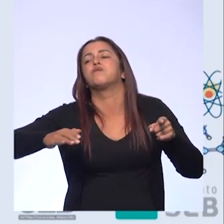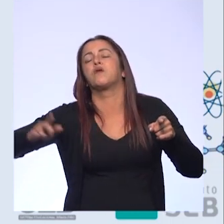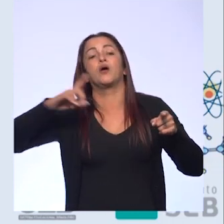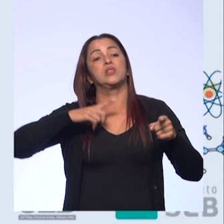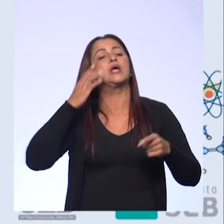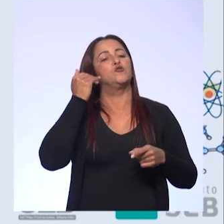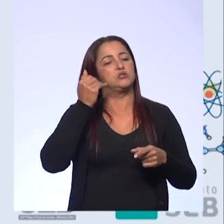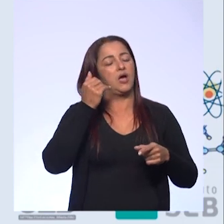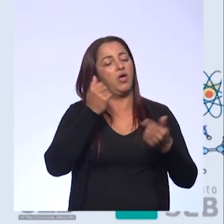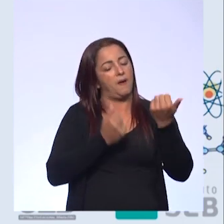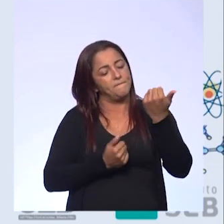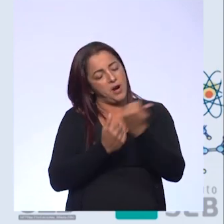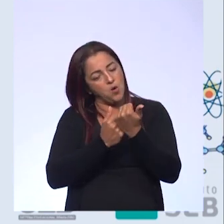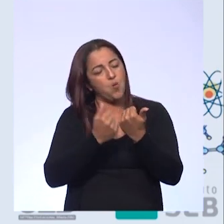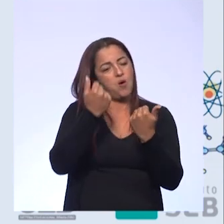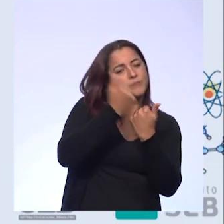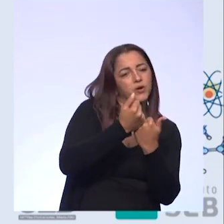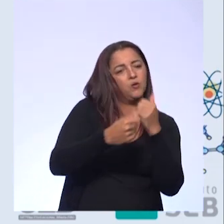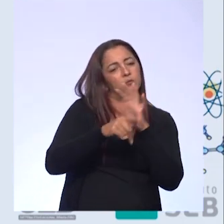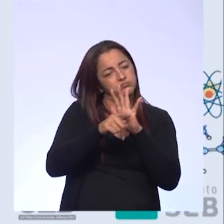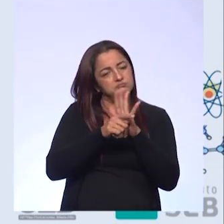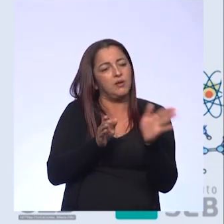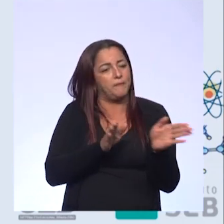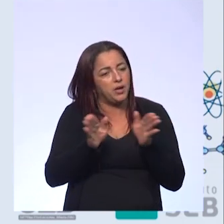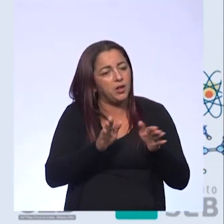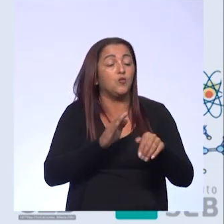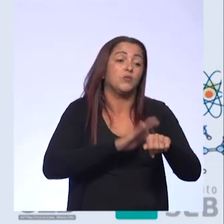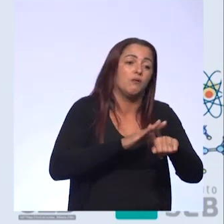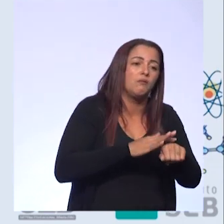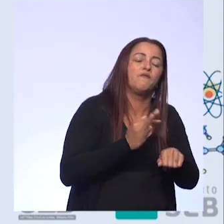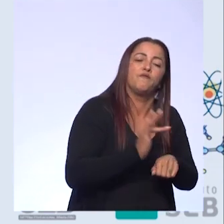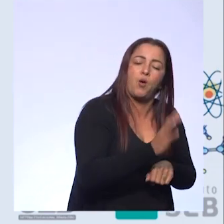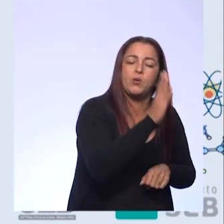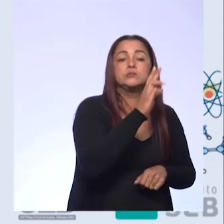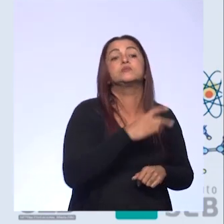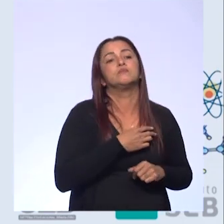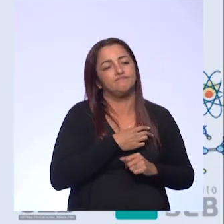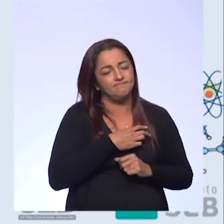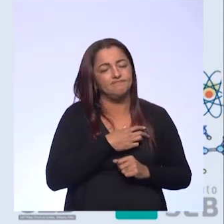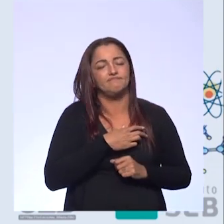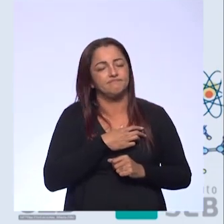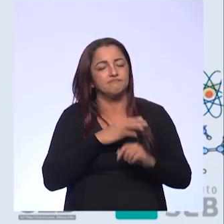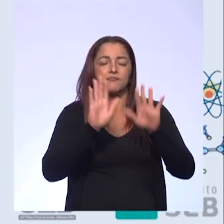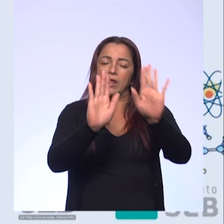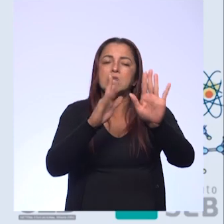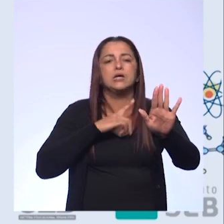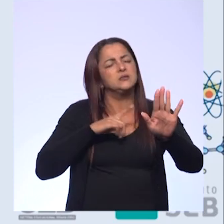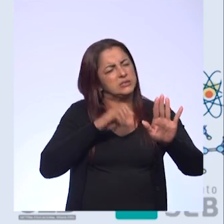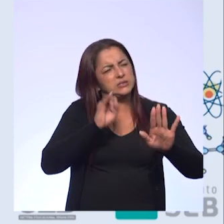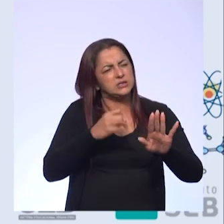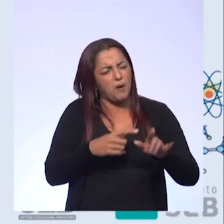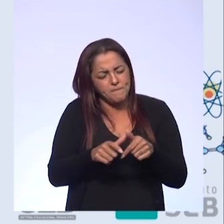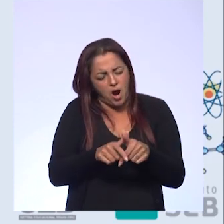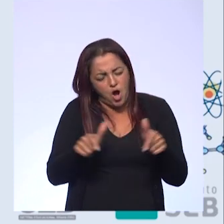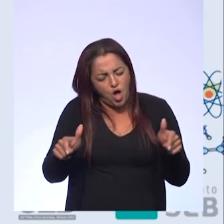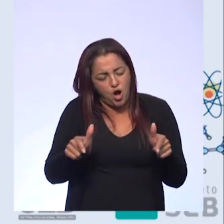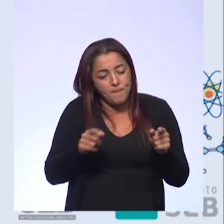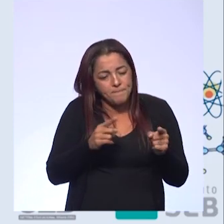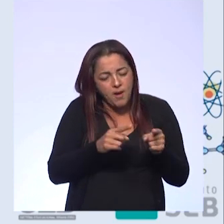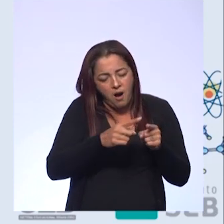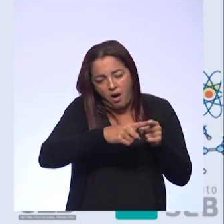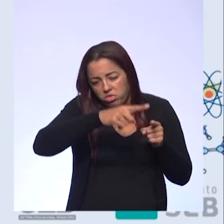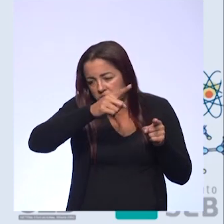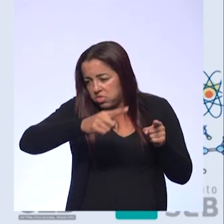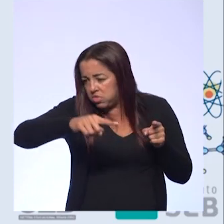relação de substituição quando eu sei o período consigo calcular frequência tudo bem Galera outra coisa quanto maior for o período de uma